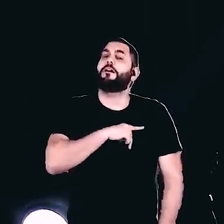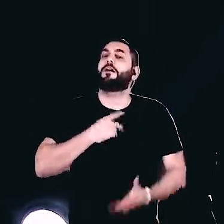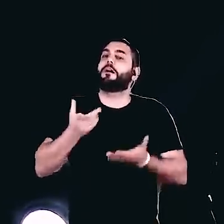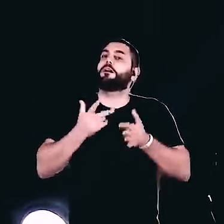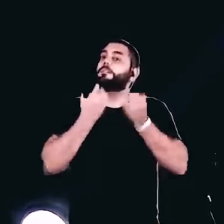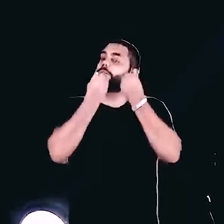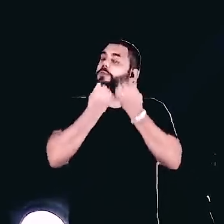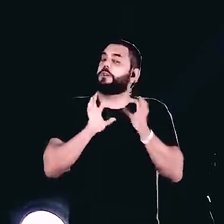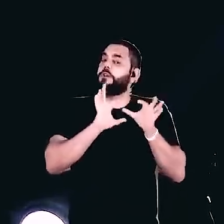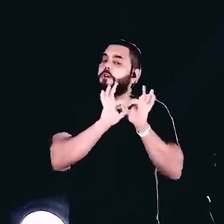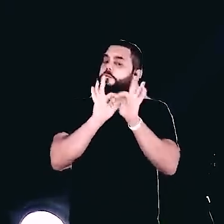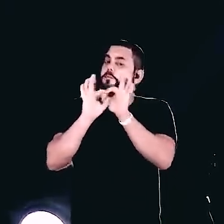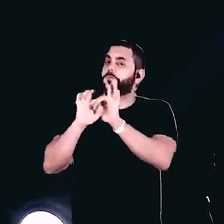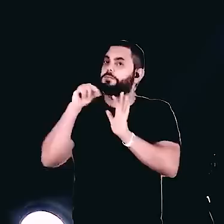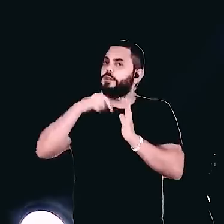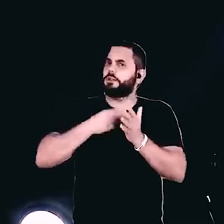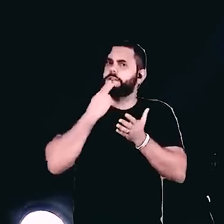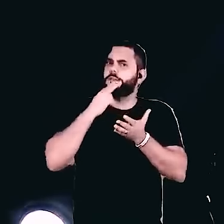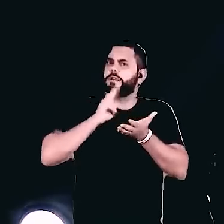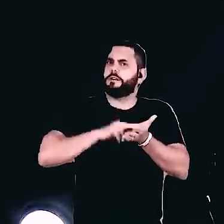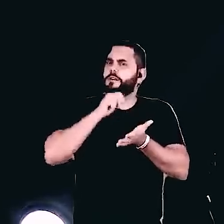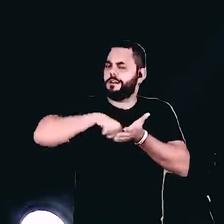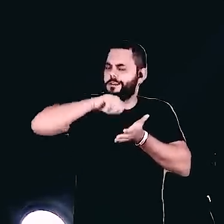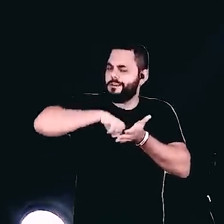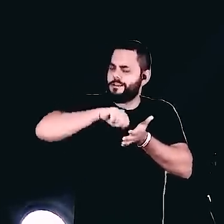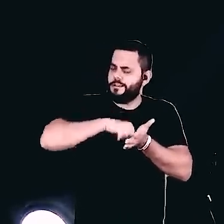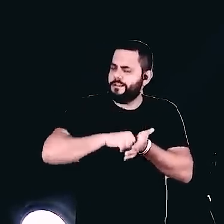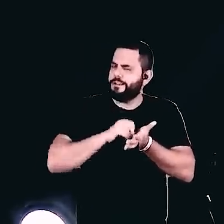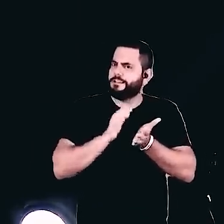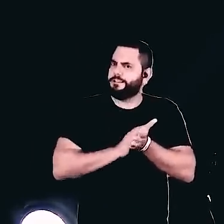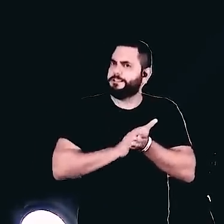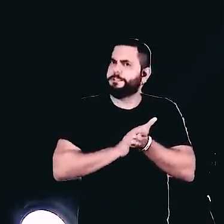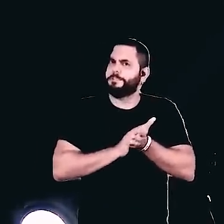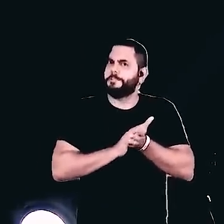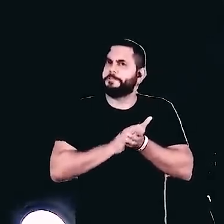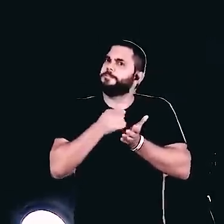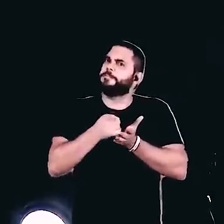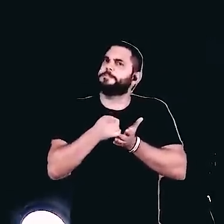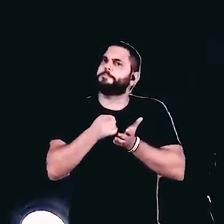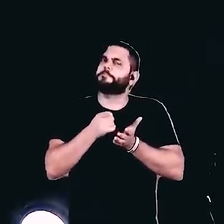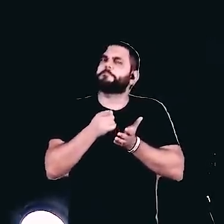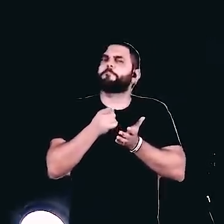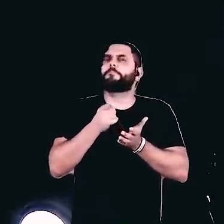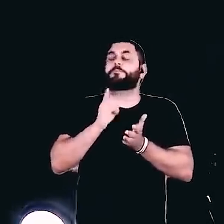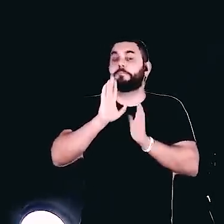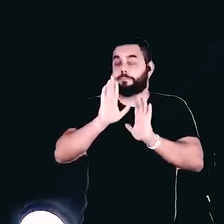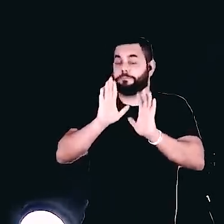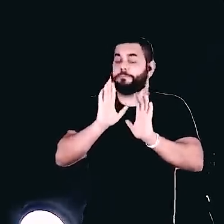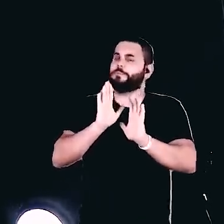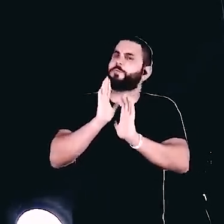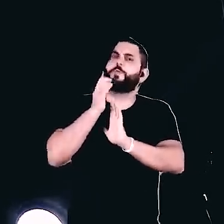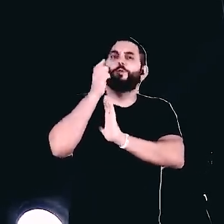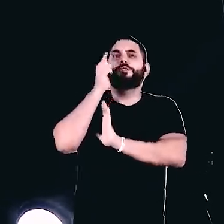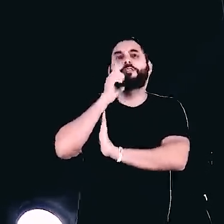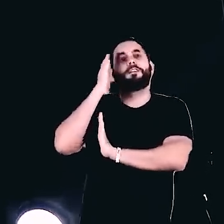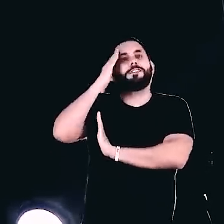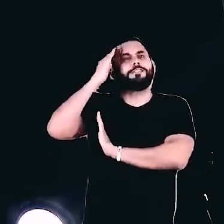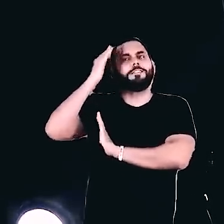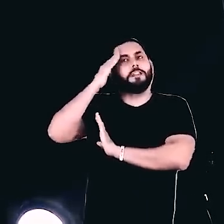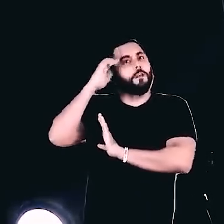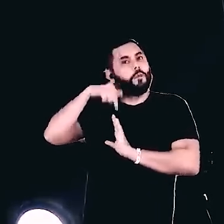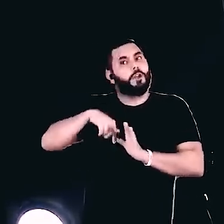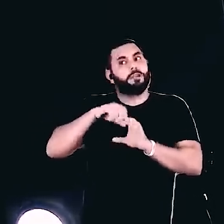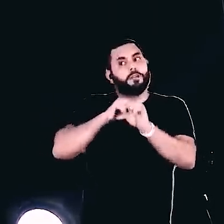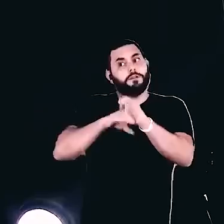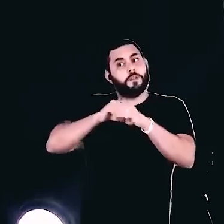contexto histórico dessa carta. Como ela foi escrita. Para que você conseguisse compreender a profundidade